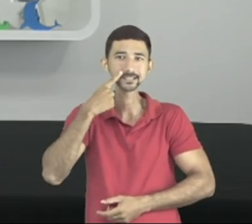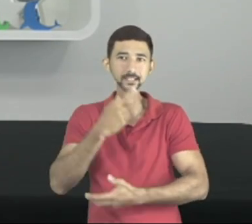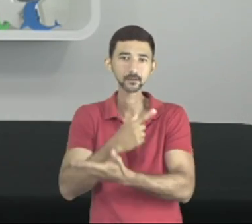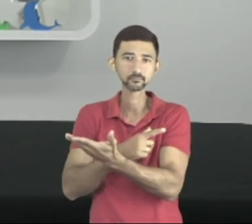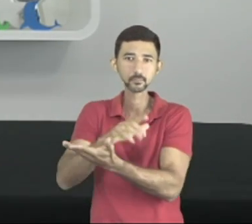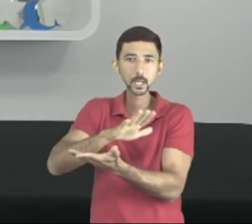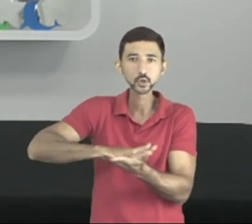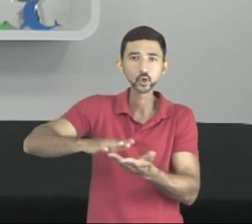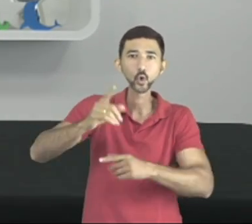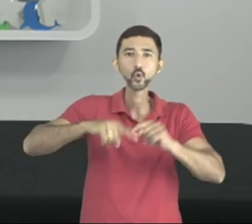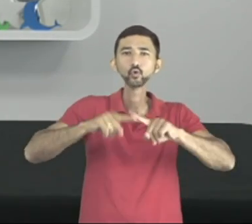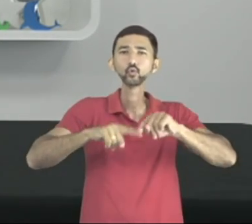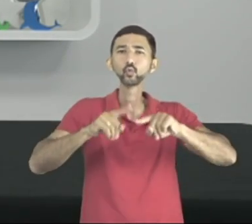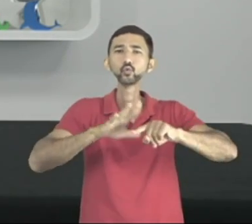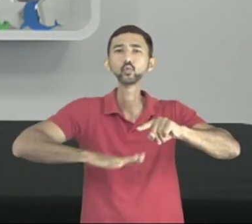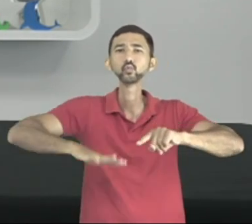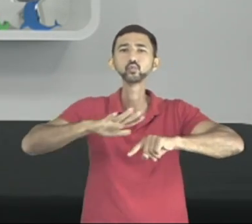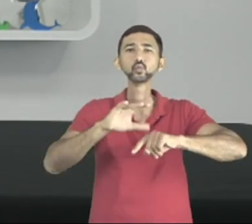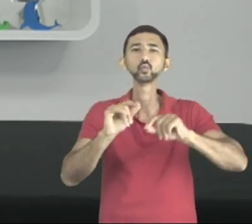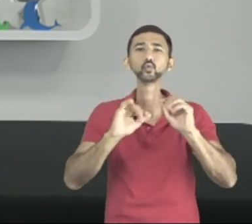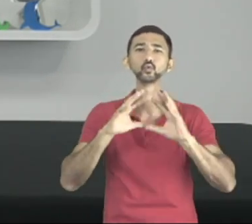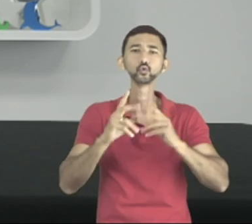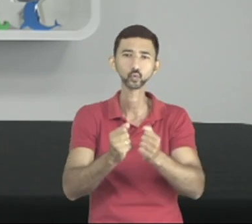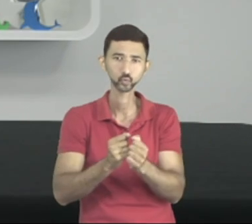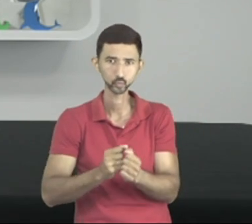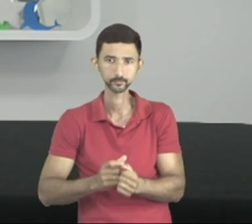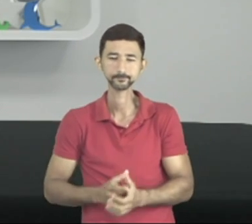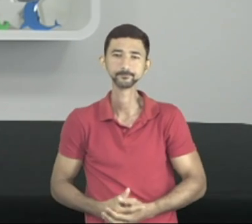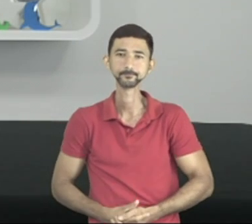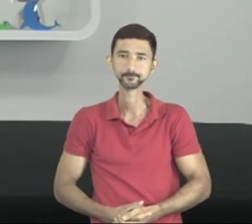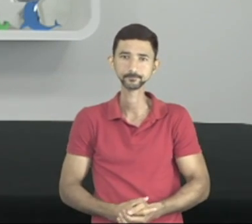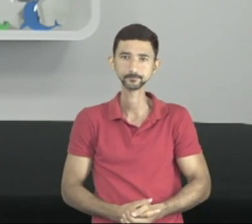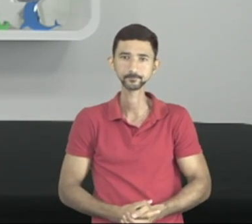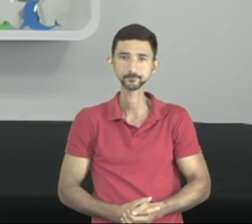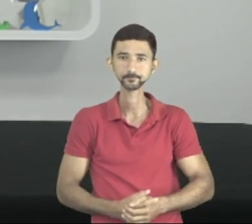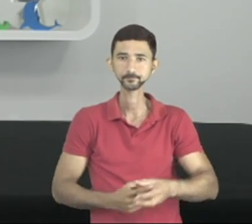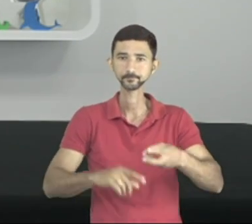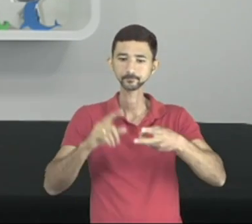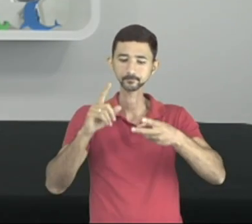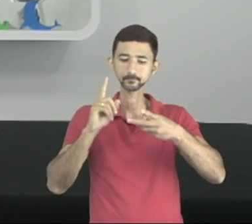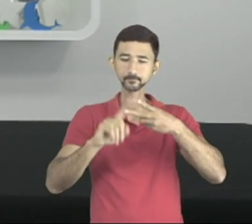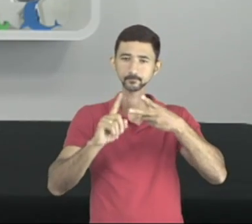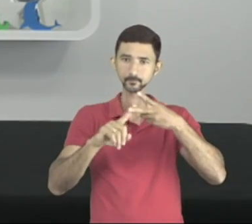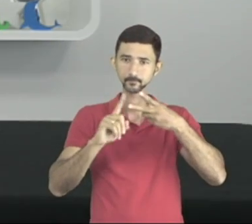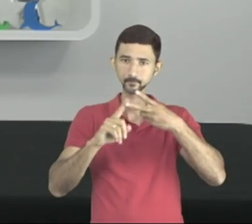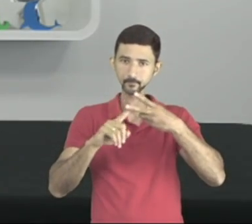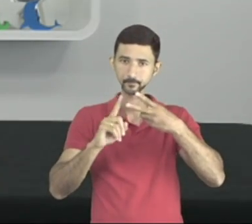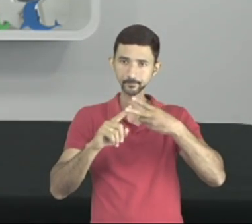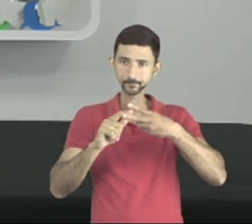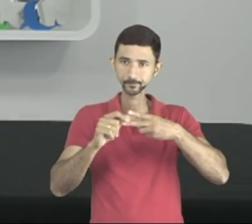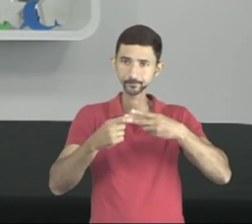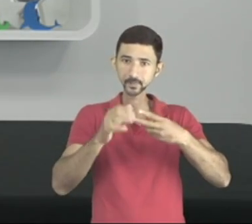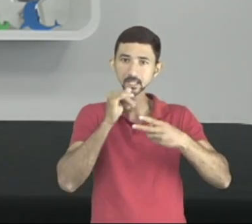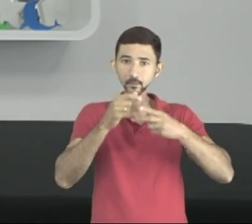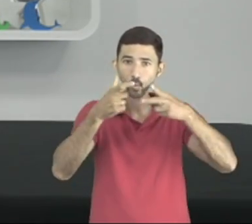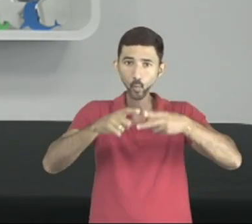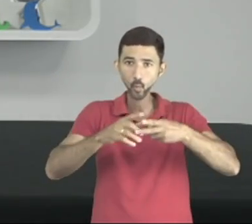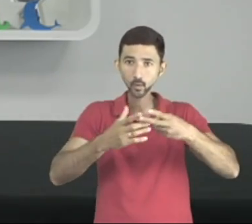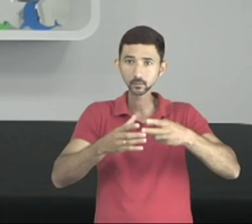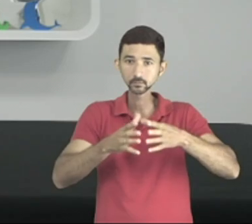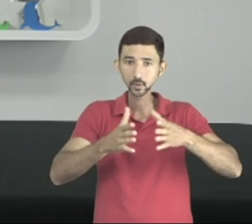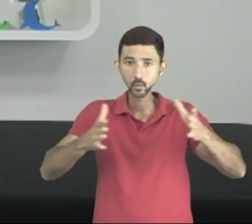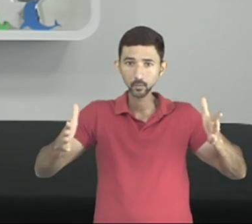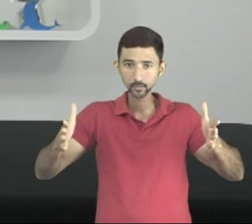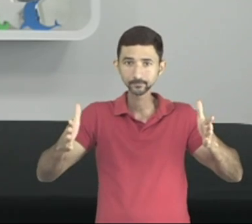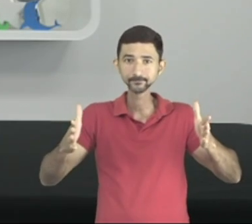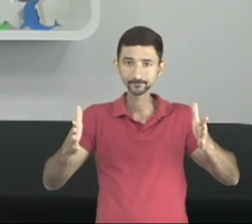para todas as propriedades, para todas a matéria. Segundo, extensão. Se ela ocupa lugar no espaço, ela tem